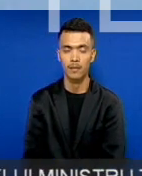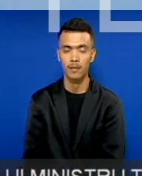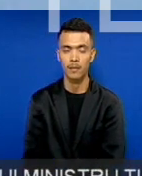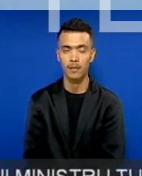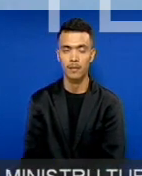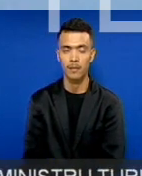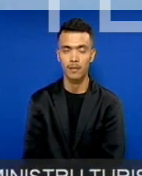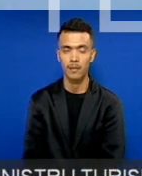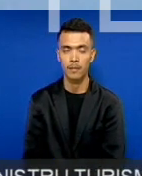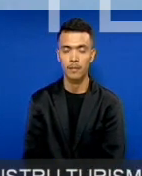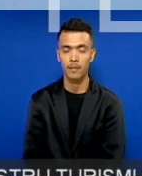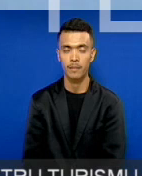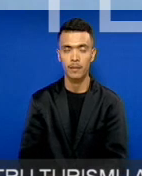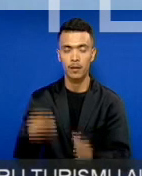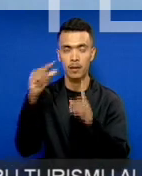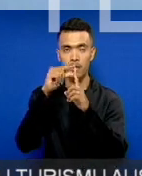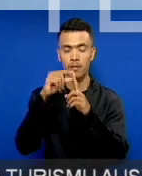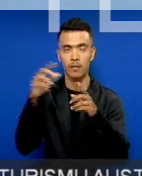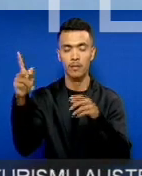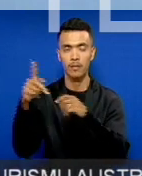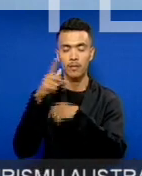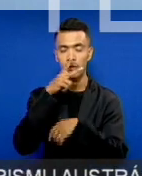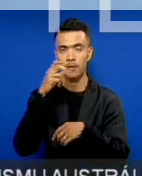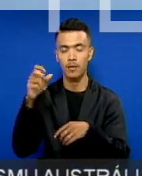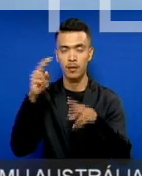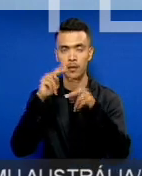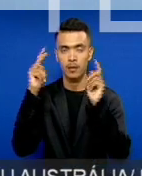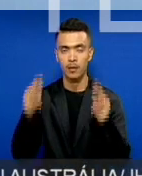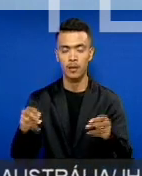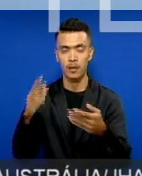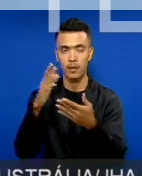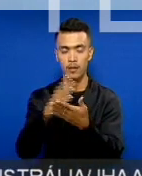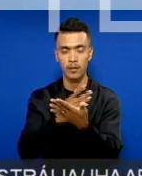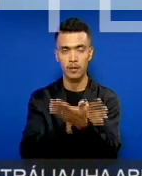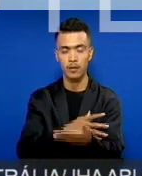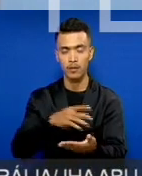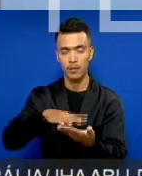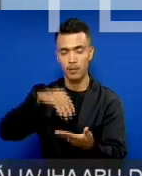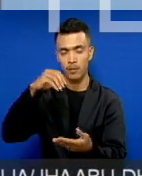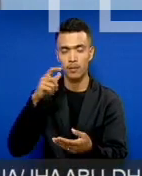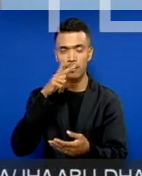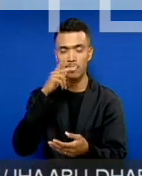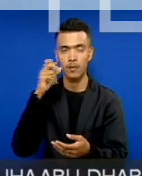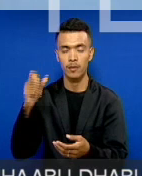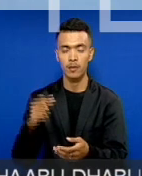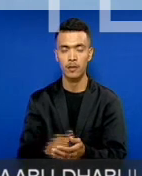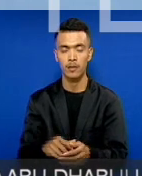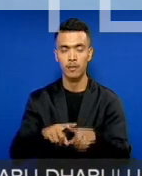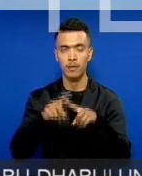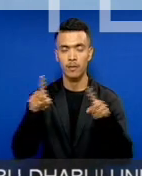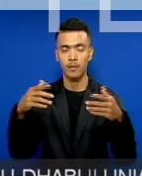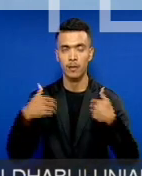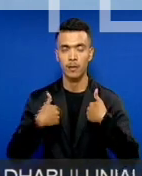língua oficial portuguesa. Então, tem que promover os portugueses, mas ver lá, aprender direito, mas ver e tacar a moralidade para irmos